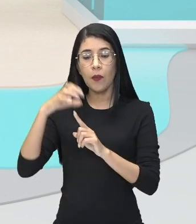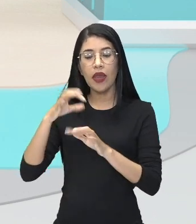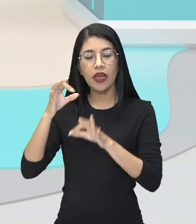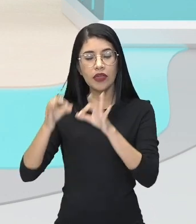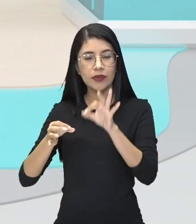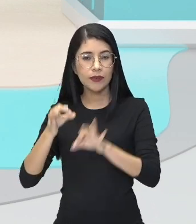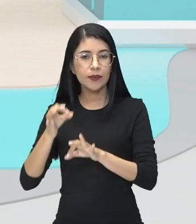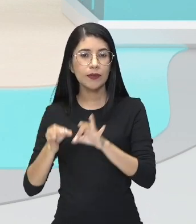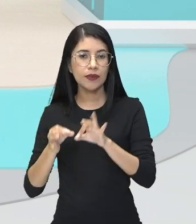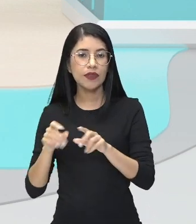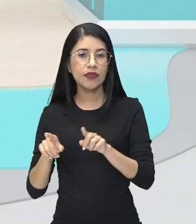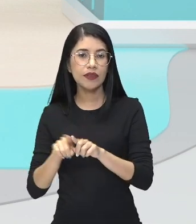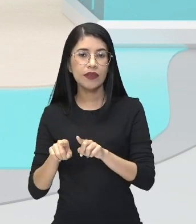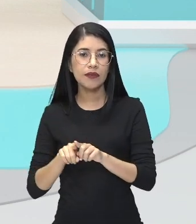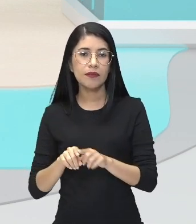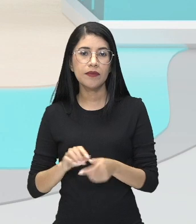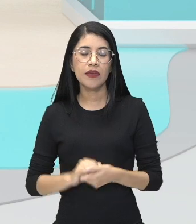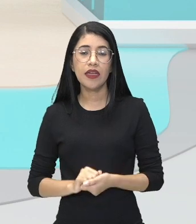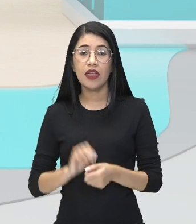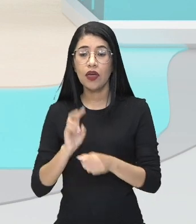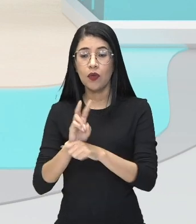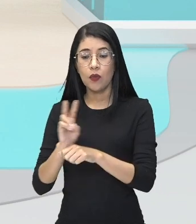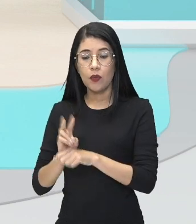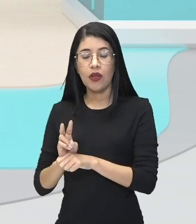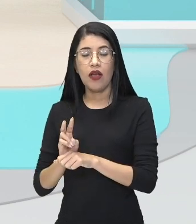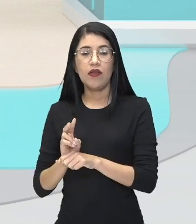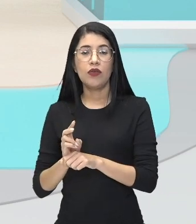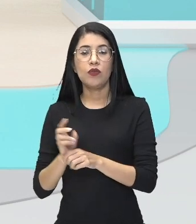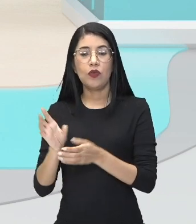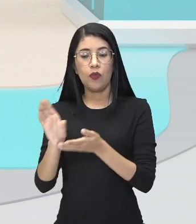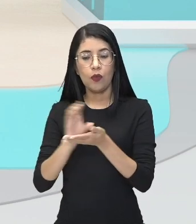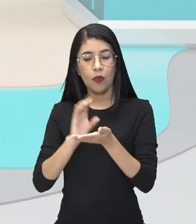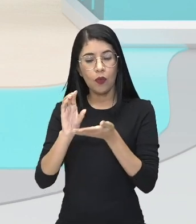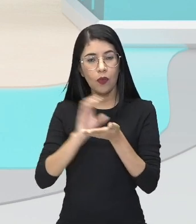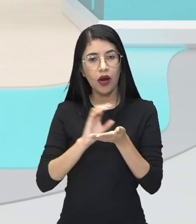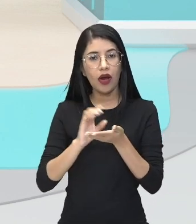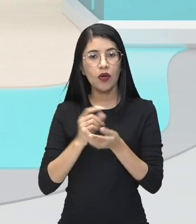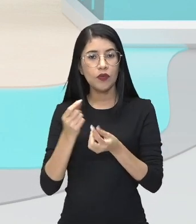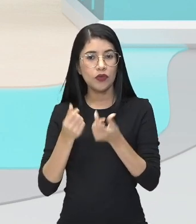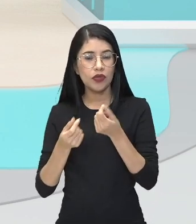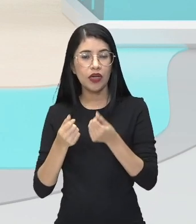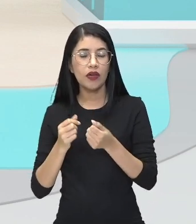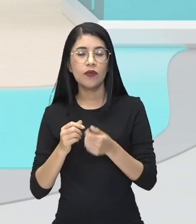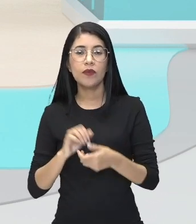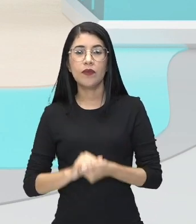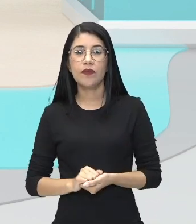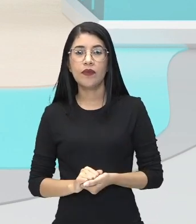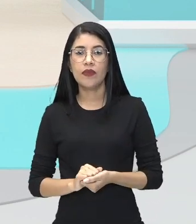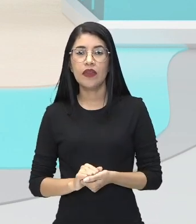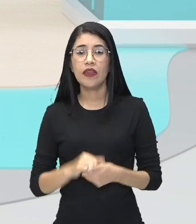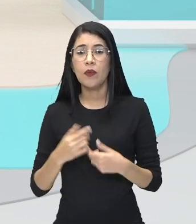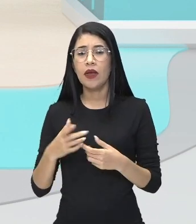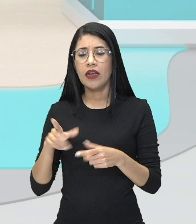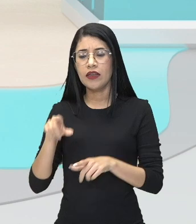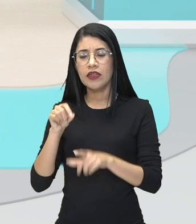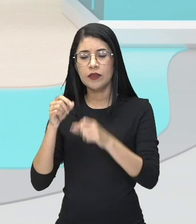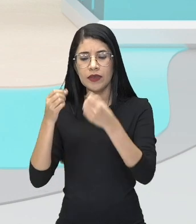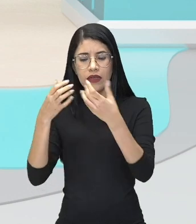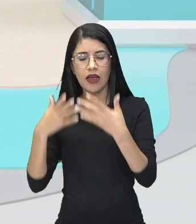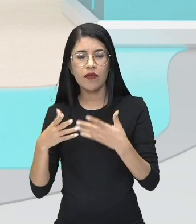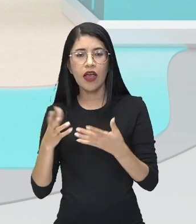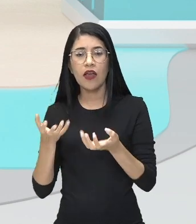juiz, né? Era o que cuidava do dinheiro, ele tinha o domínio de tudo. Então ele ditava como é que ele queria que fossem